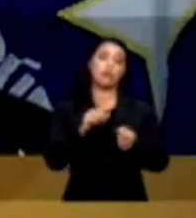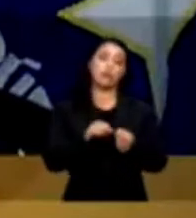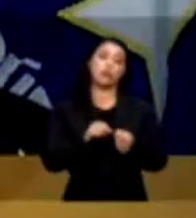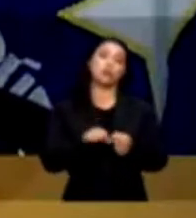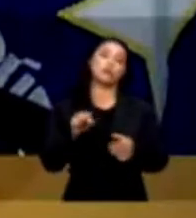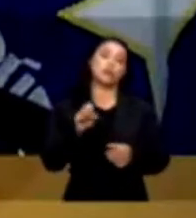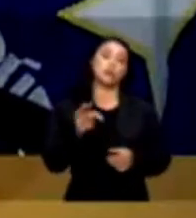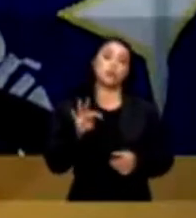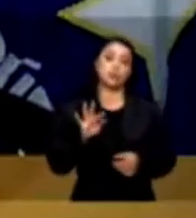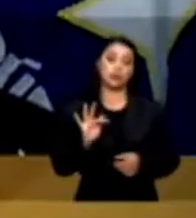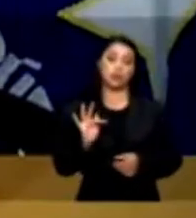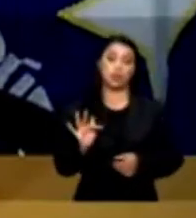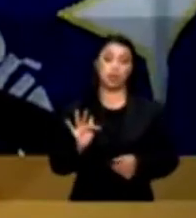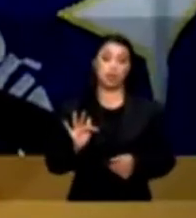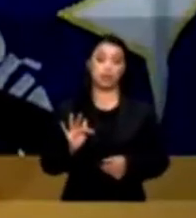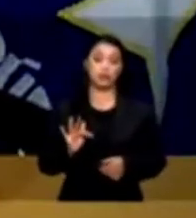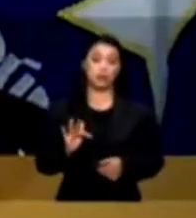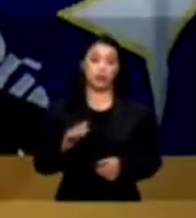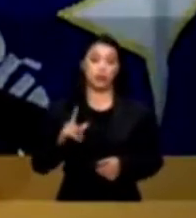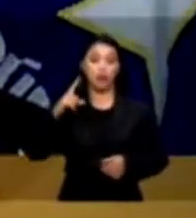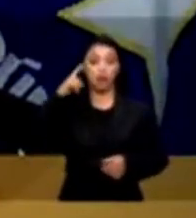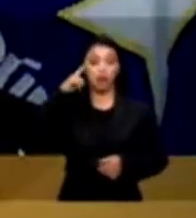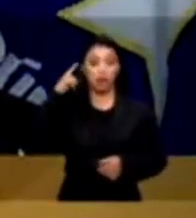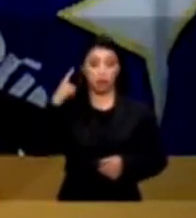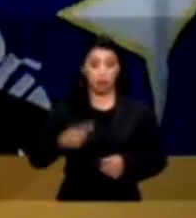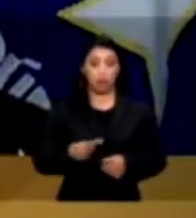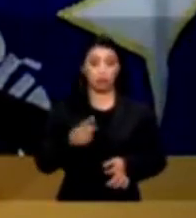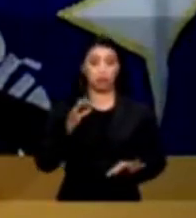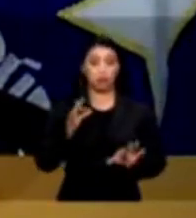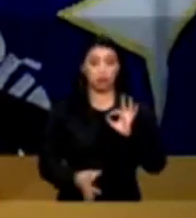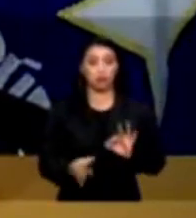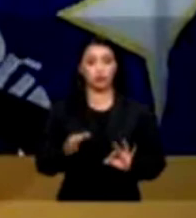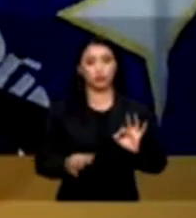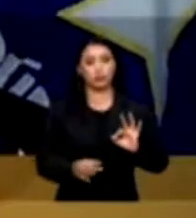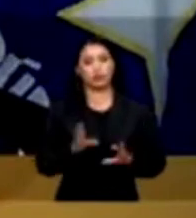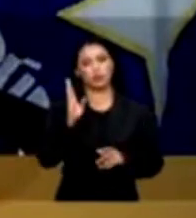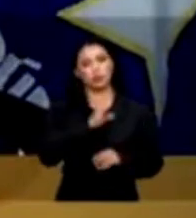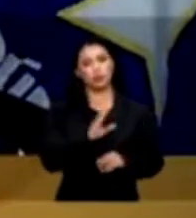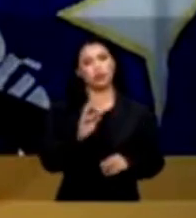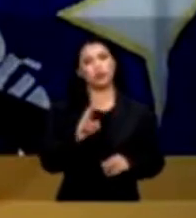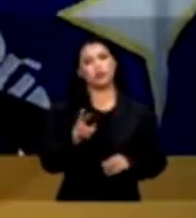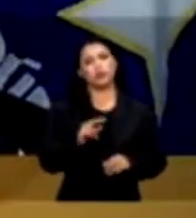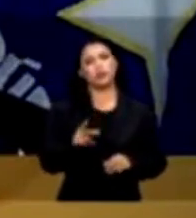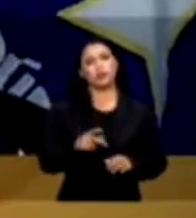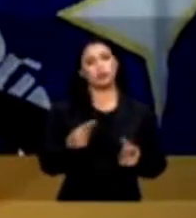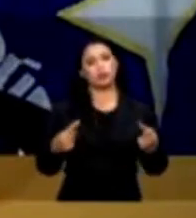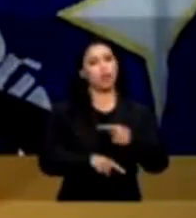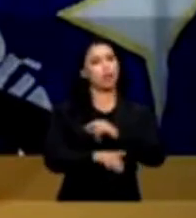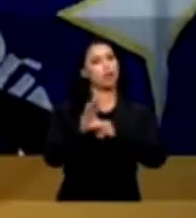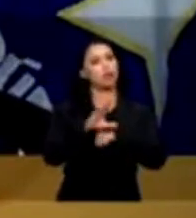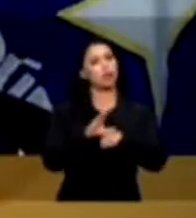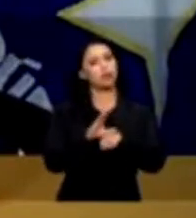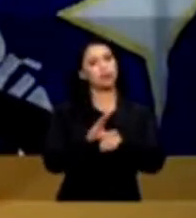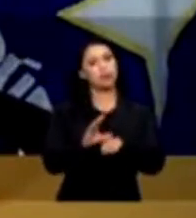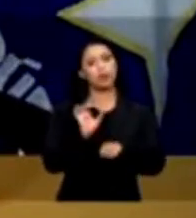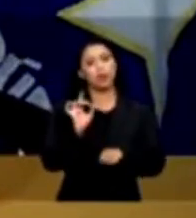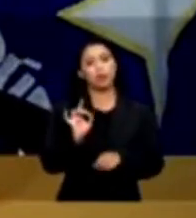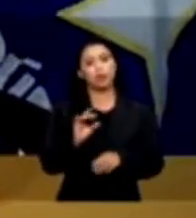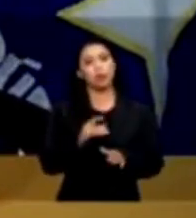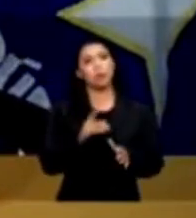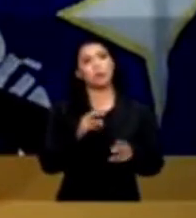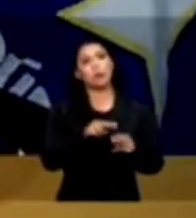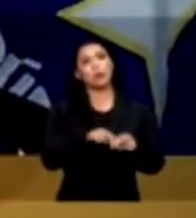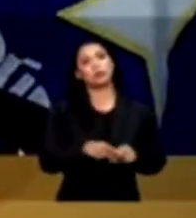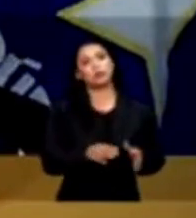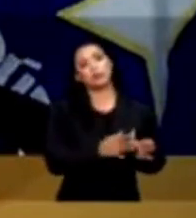Federal. É certo que o ordenamento jurídico brasileiro não previu hipóteses de inconstitucionalidade pelo mero decurso no